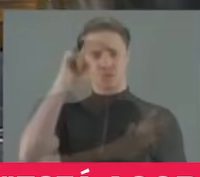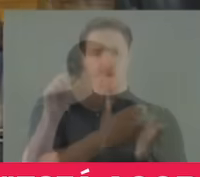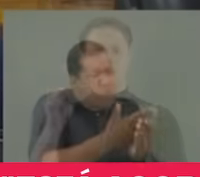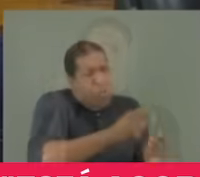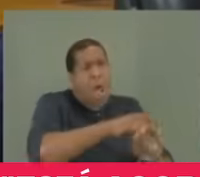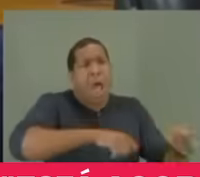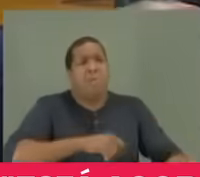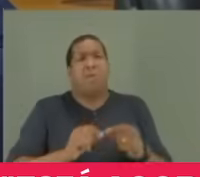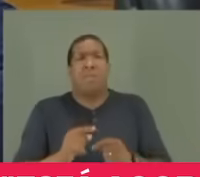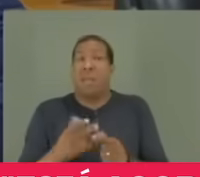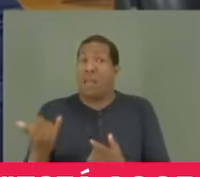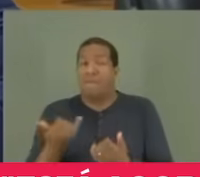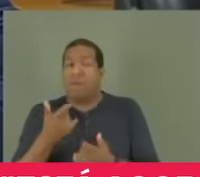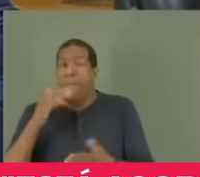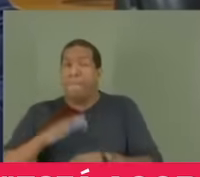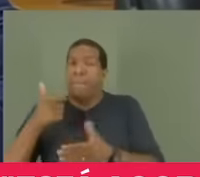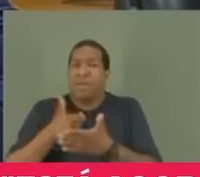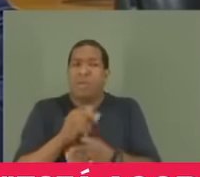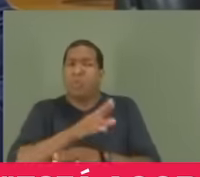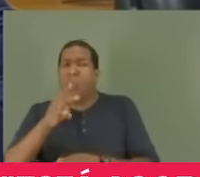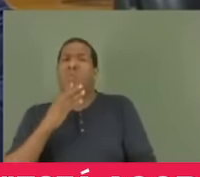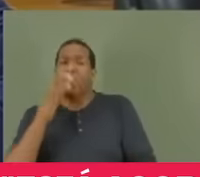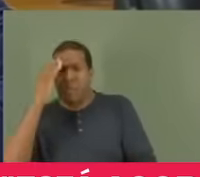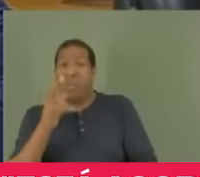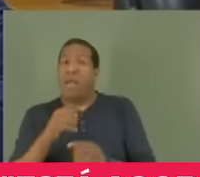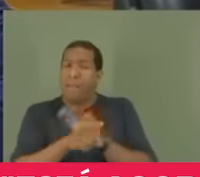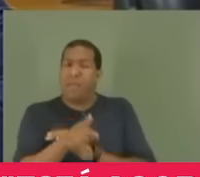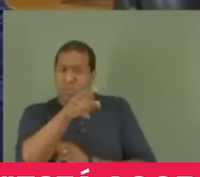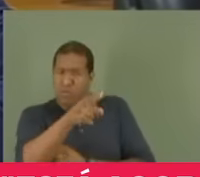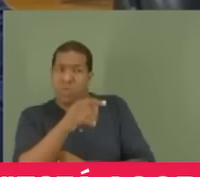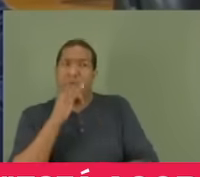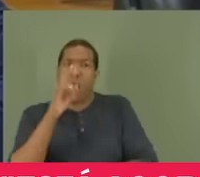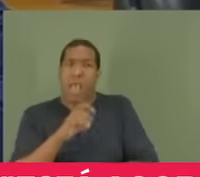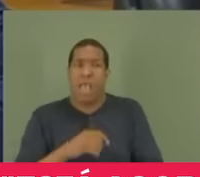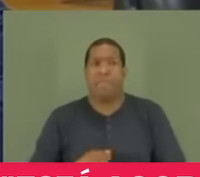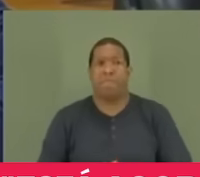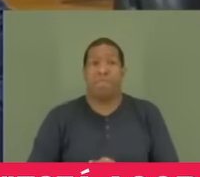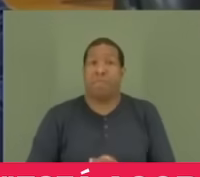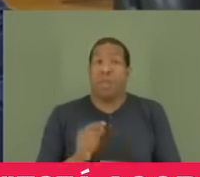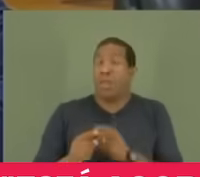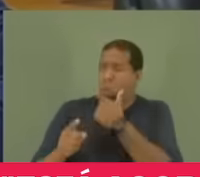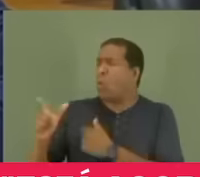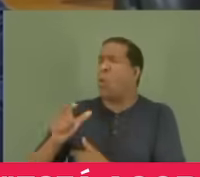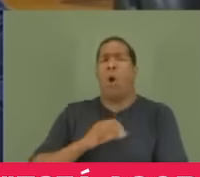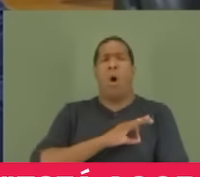funcionar. A informação mais próxima que eu cheguei de um nome, e é isso que eu passo a perguntar para o senhor, foi dado pelo